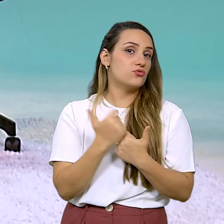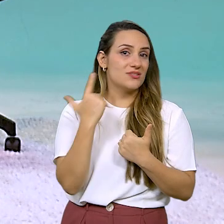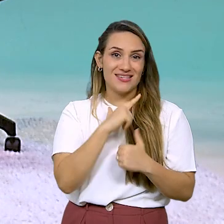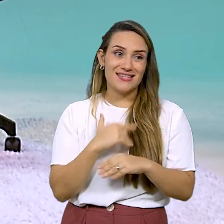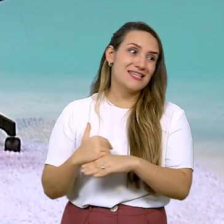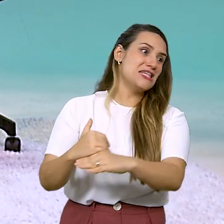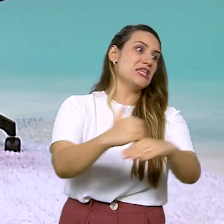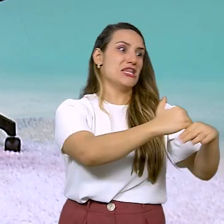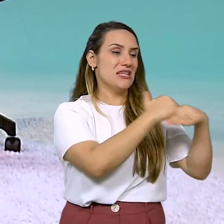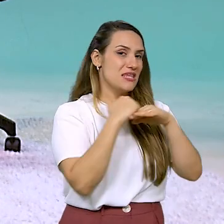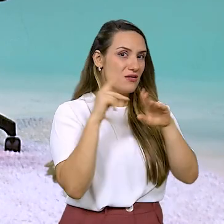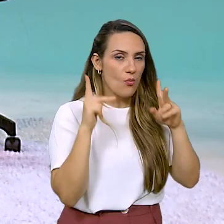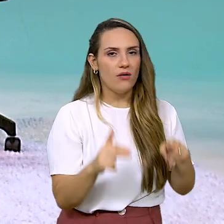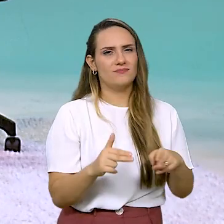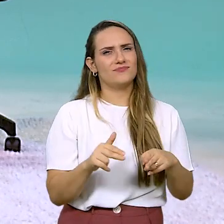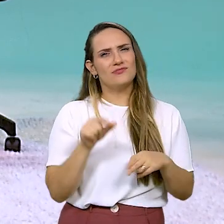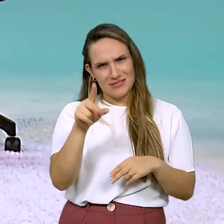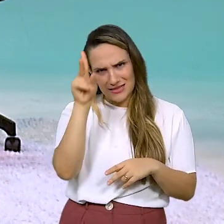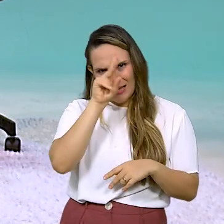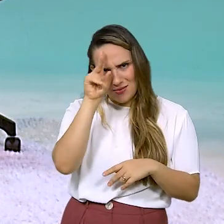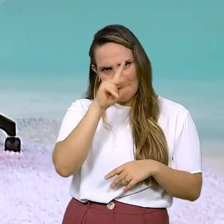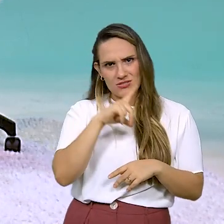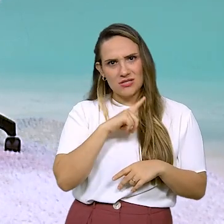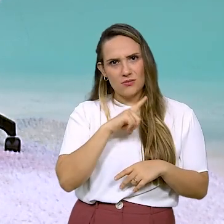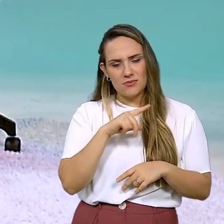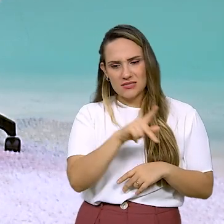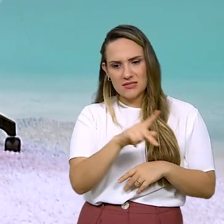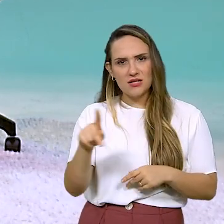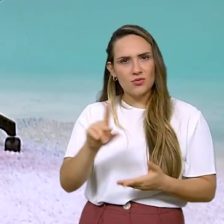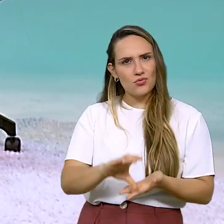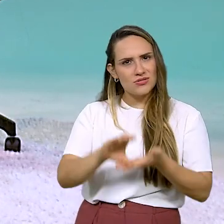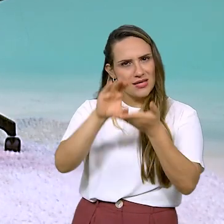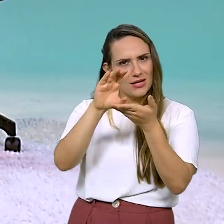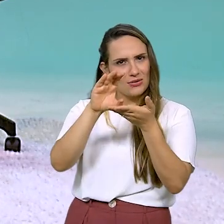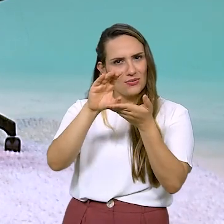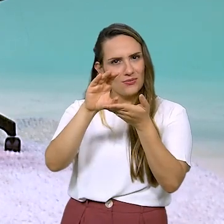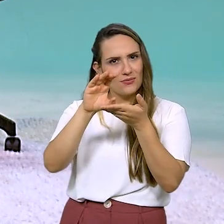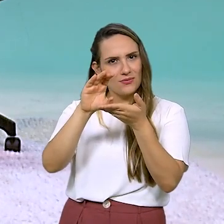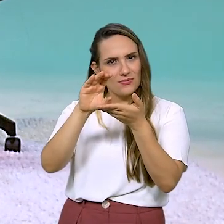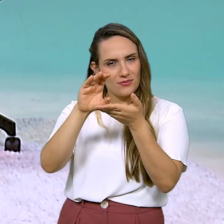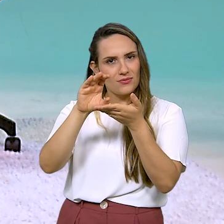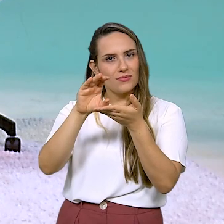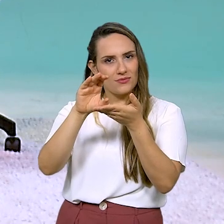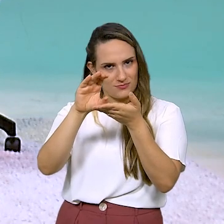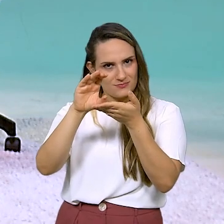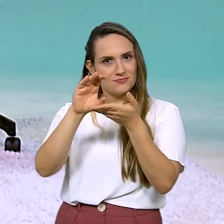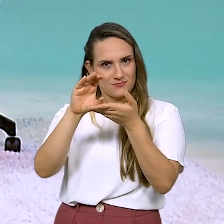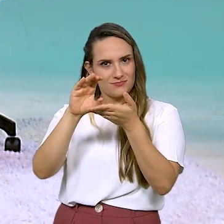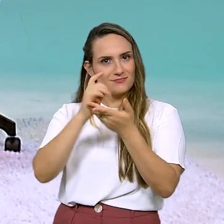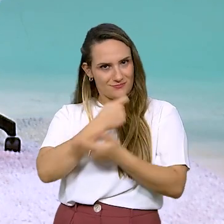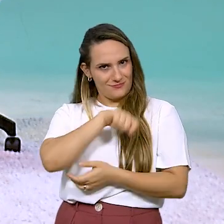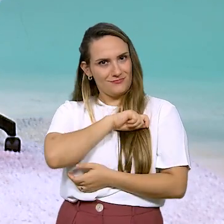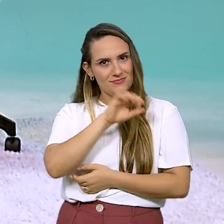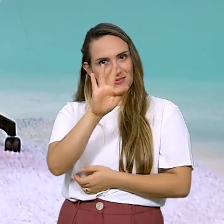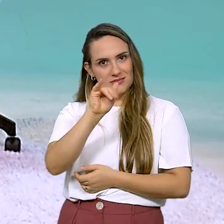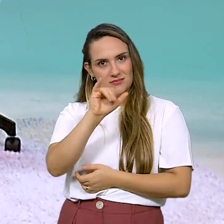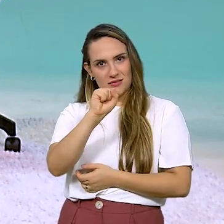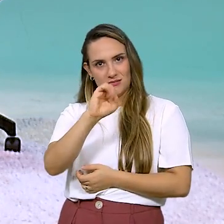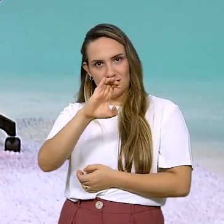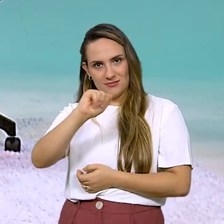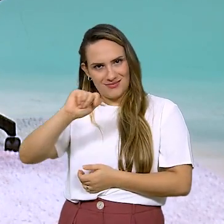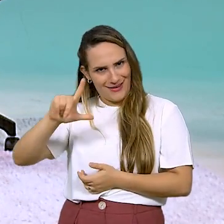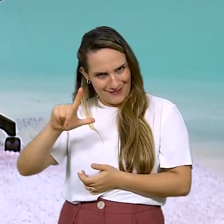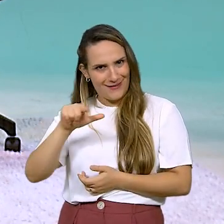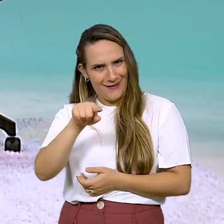salvo engano aqui do ponto de vista, havia o presidente do Conselho do Sindicato